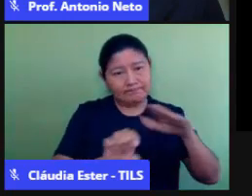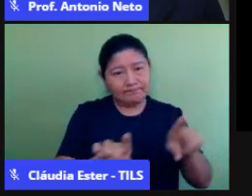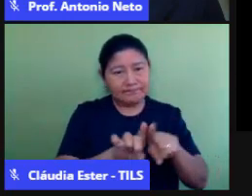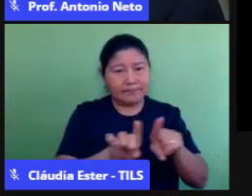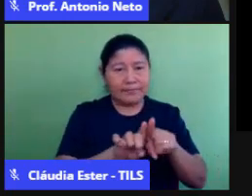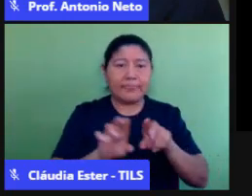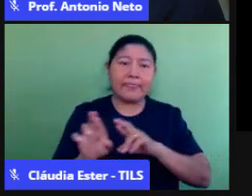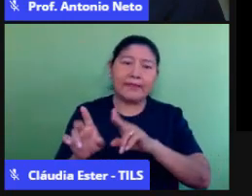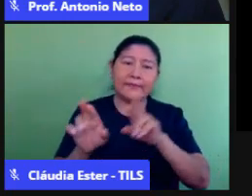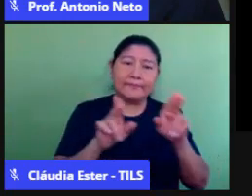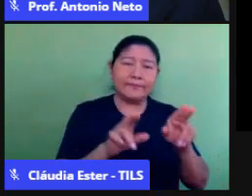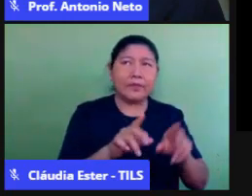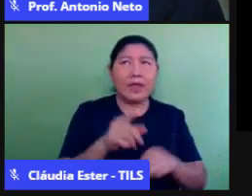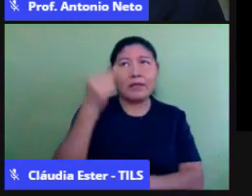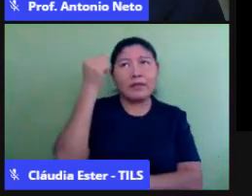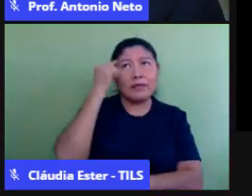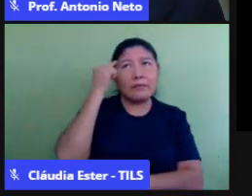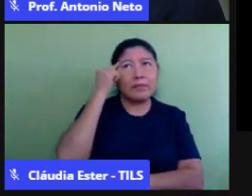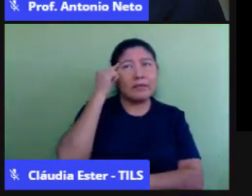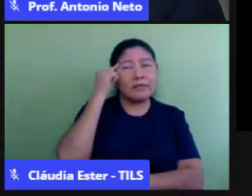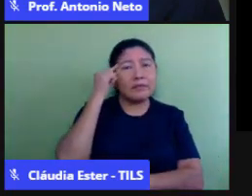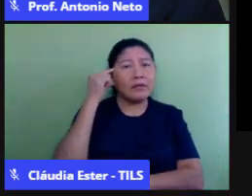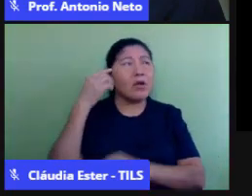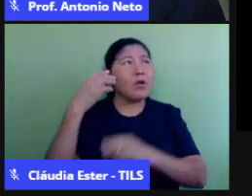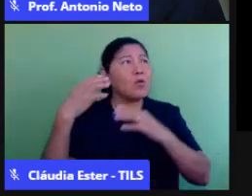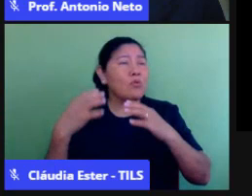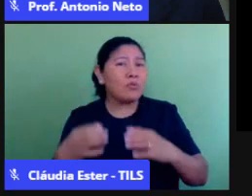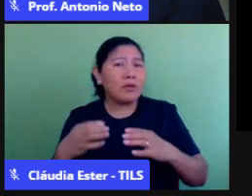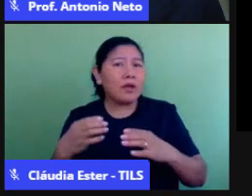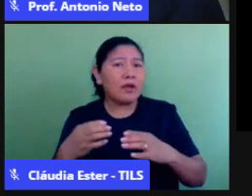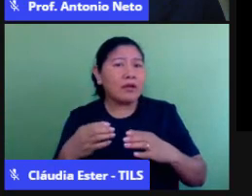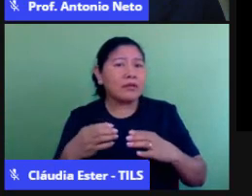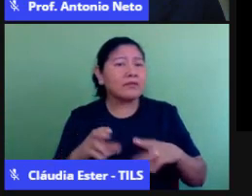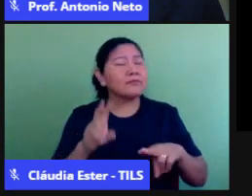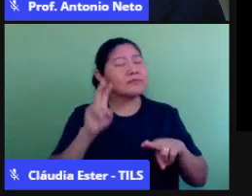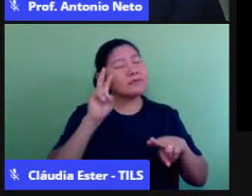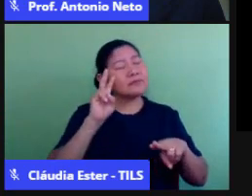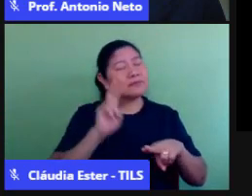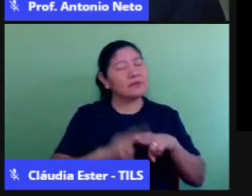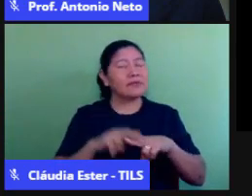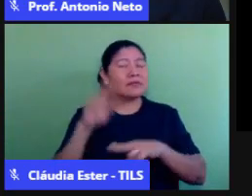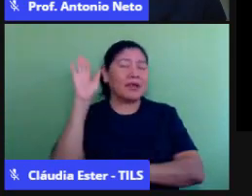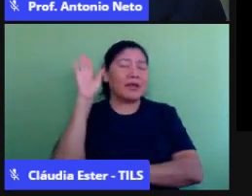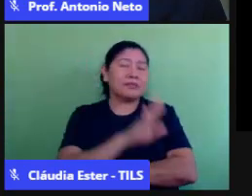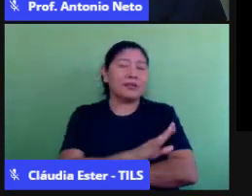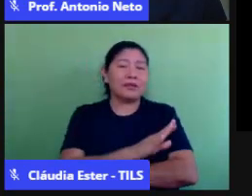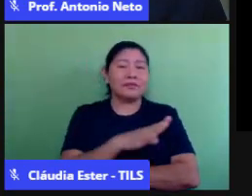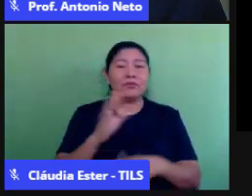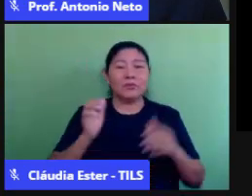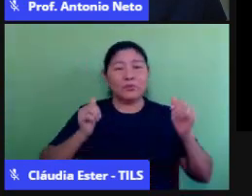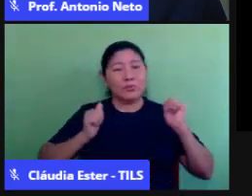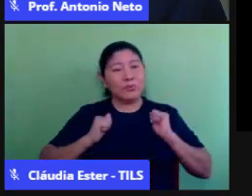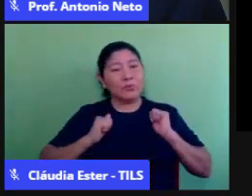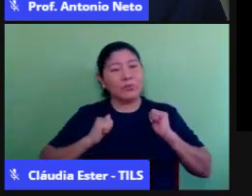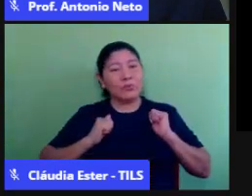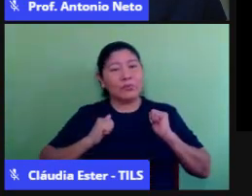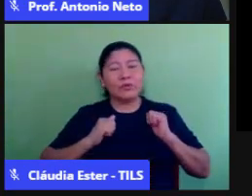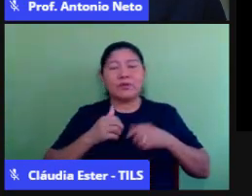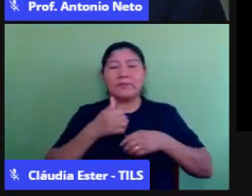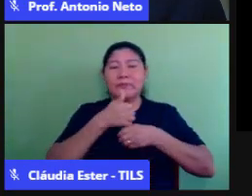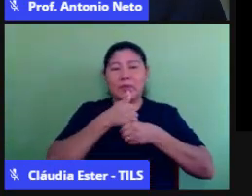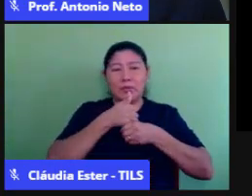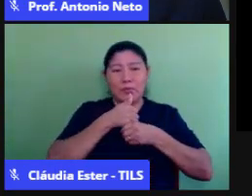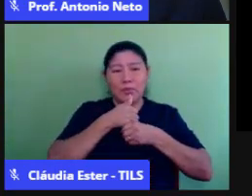aí que você senta à tarde, né? Toma um tereré, característico da nossa população, e